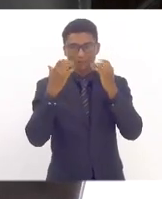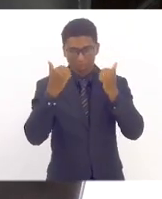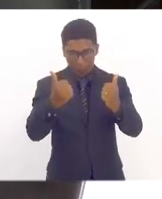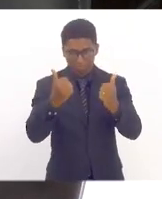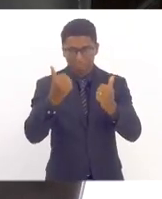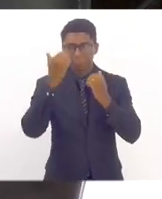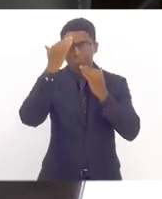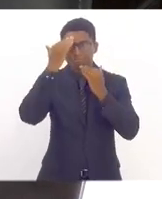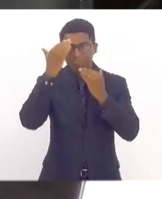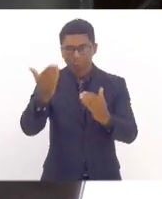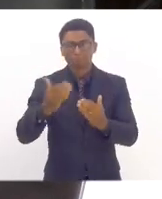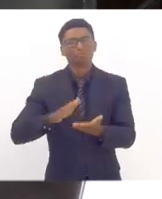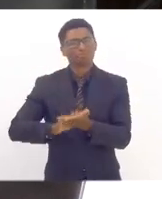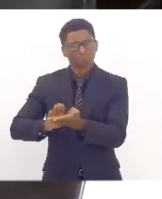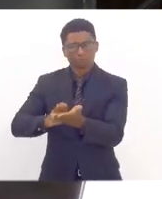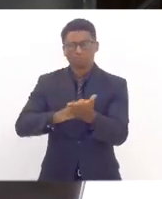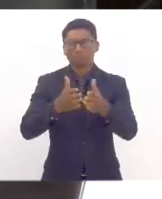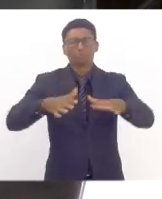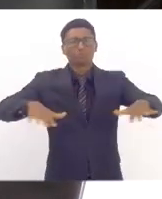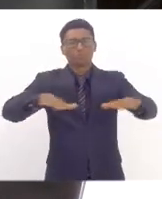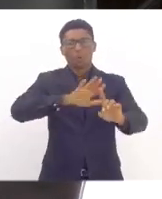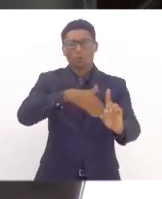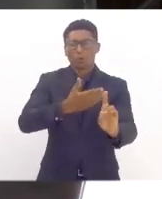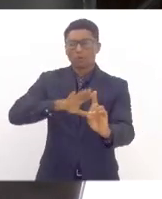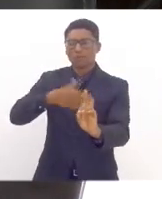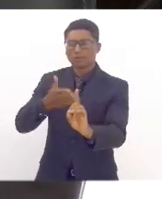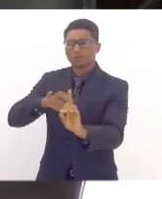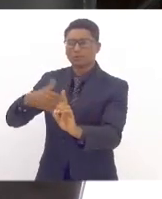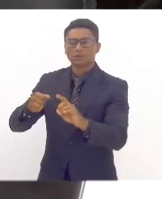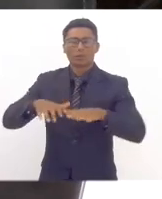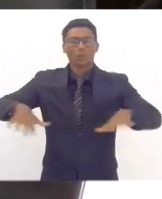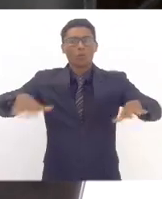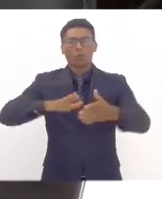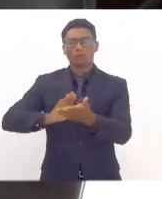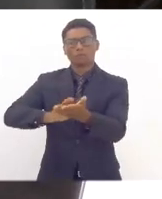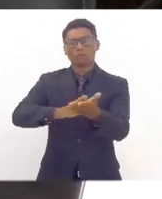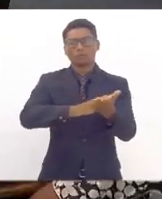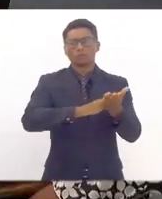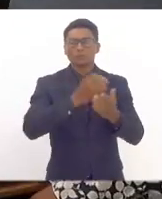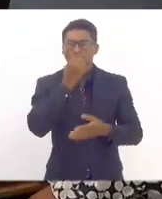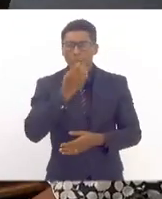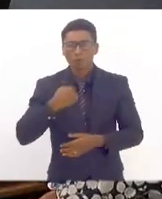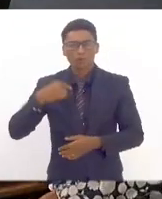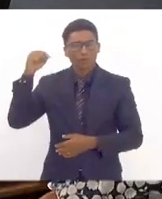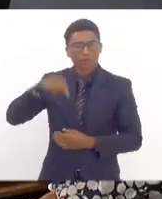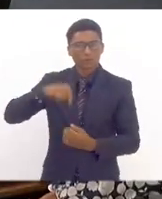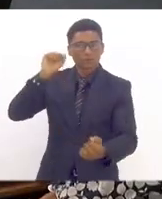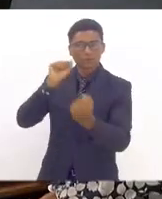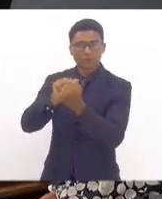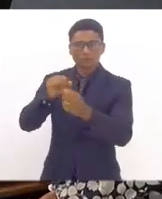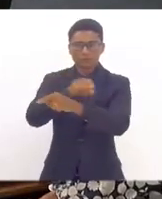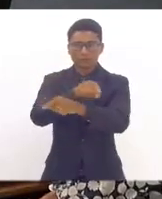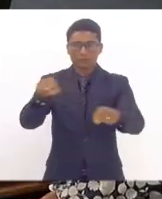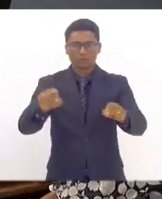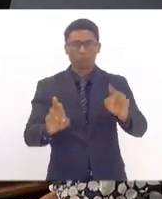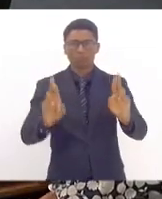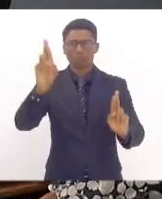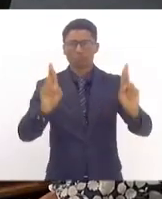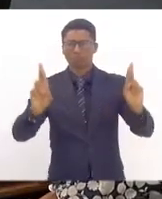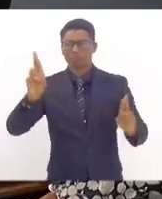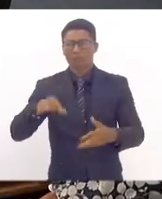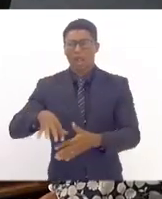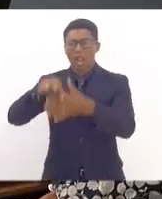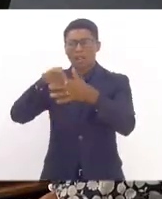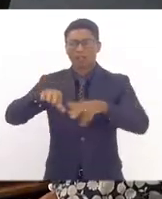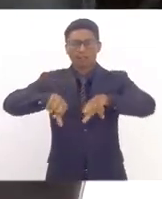obrigada Parabéns a todos os homenageados muito bom estar aqui com tantas lideranças e